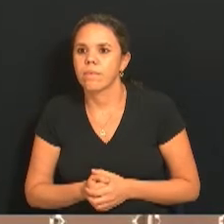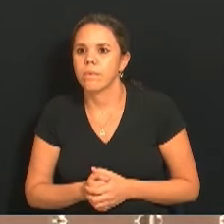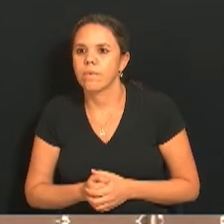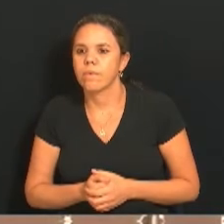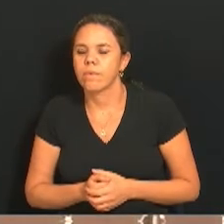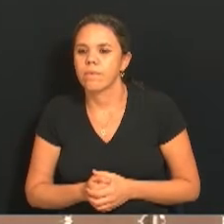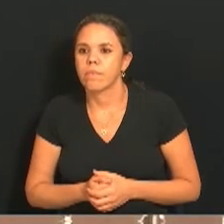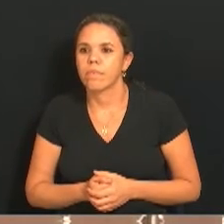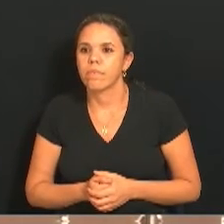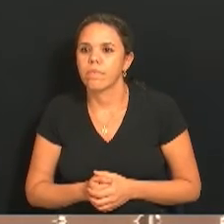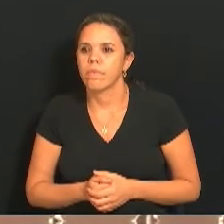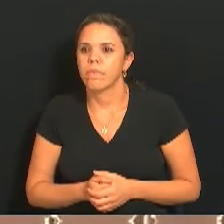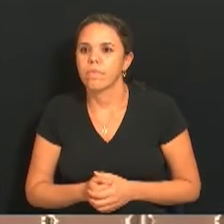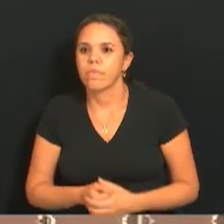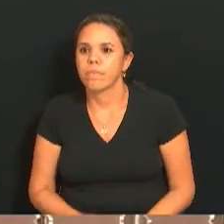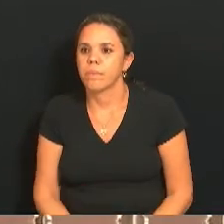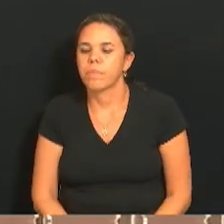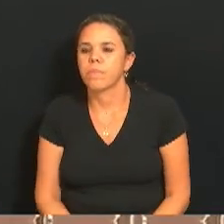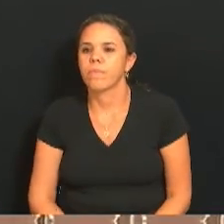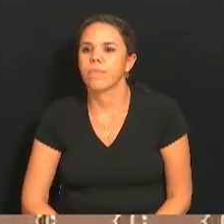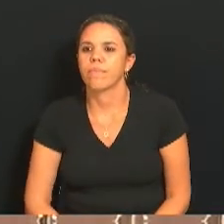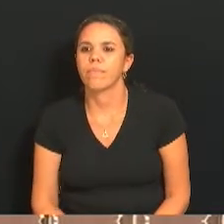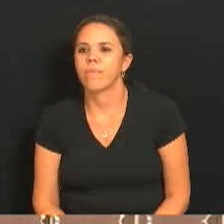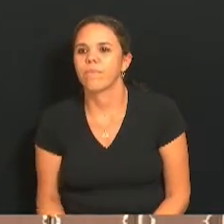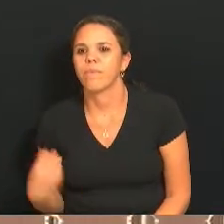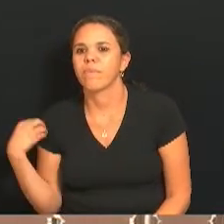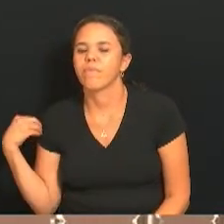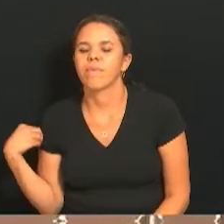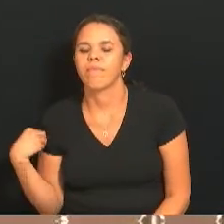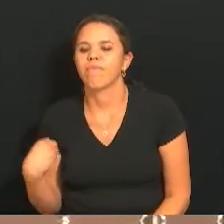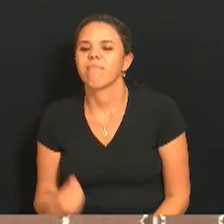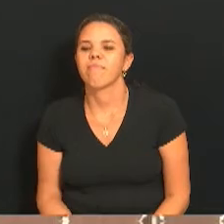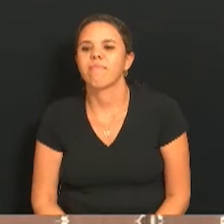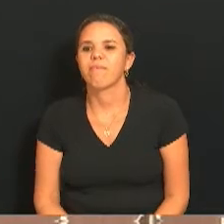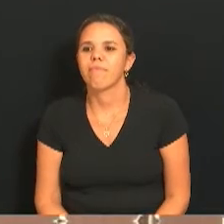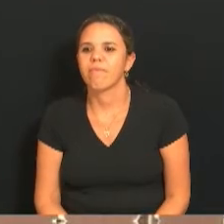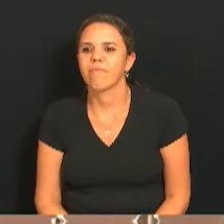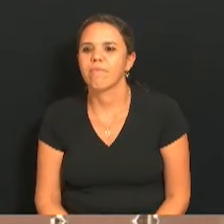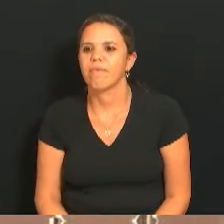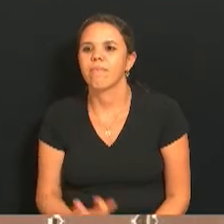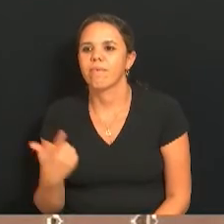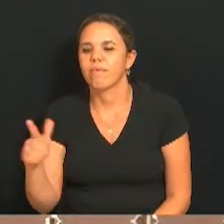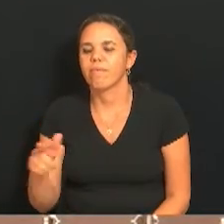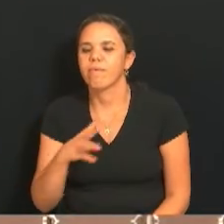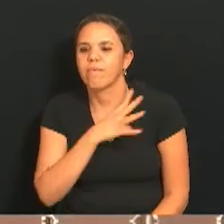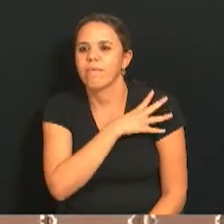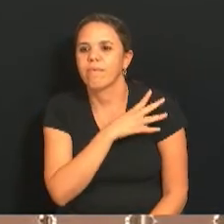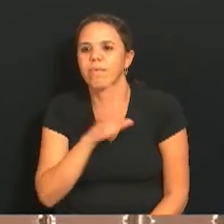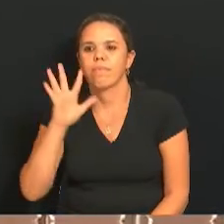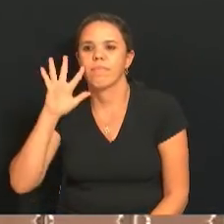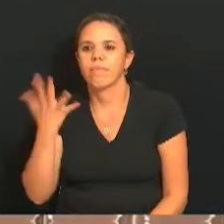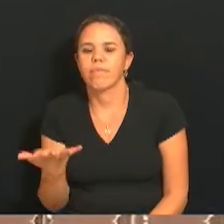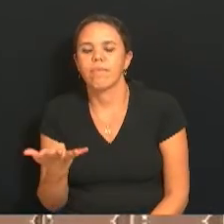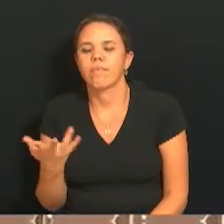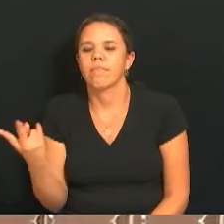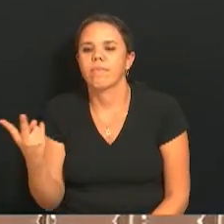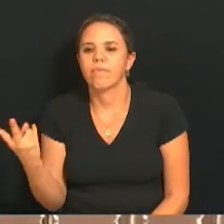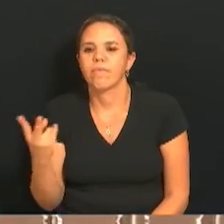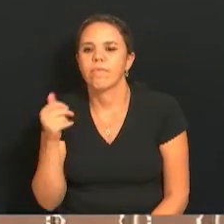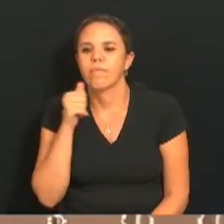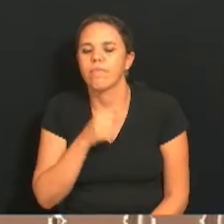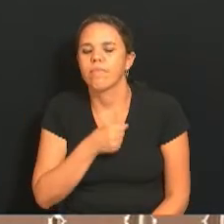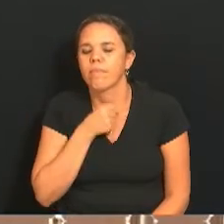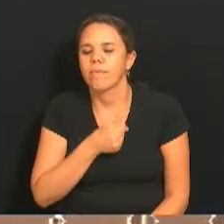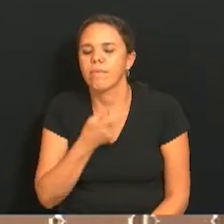A comandante acabou saindo. Coronel Augusto, eu vou ter que passar para o senhor enquanto a gente vai resolvendo aqui, né?